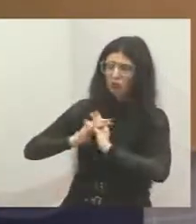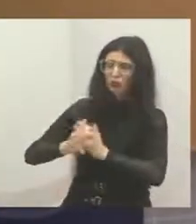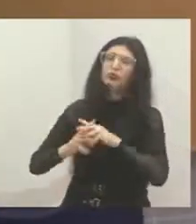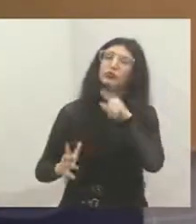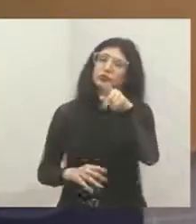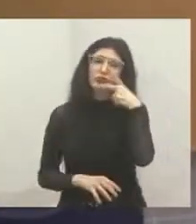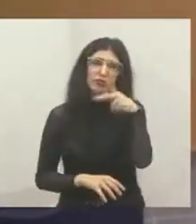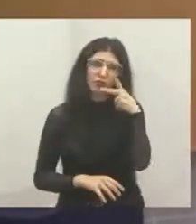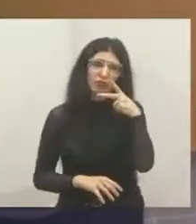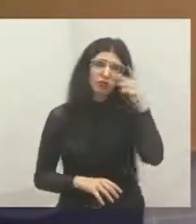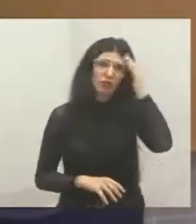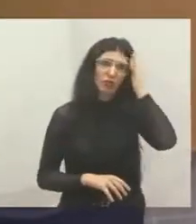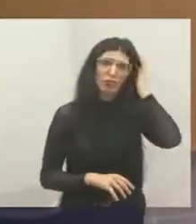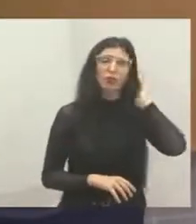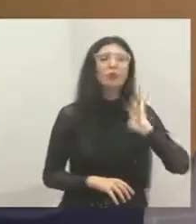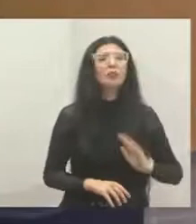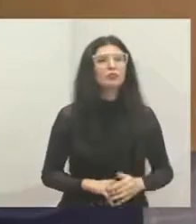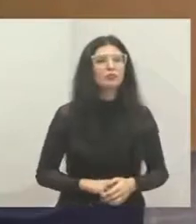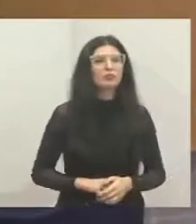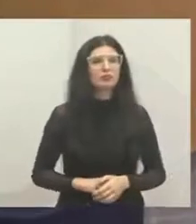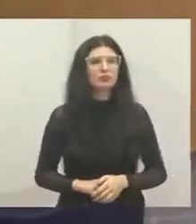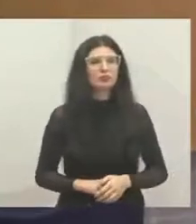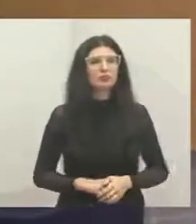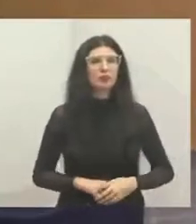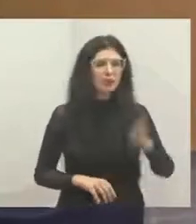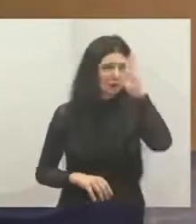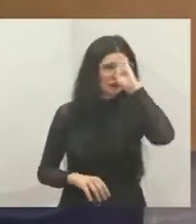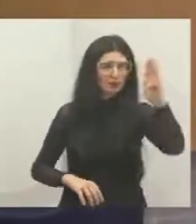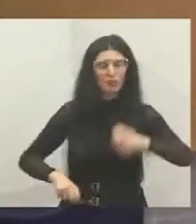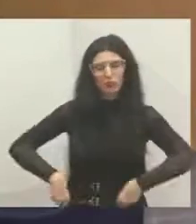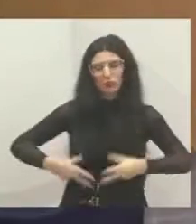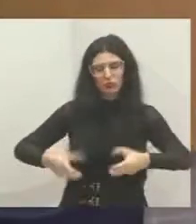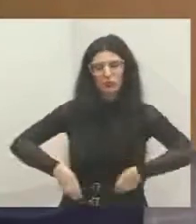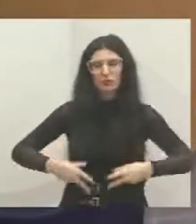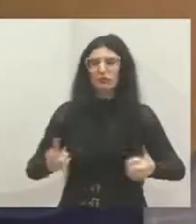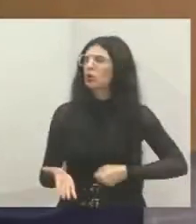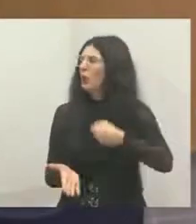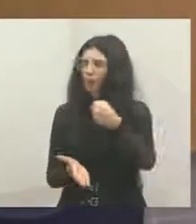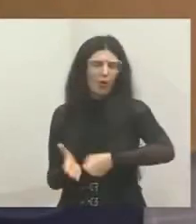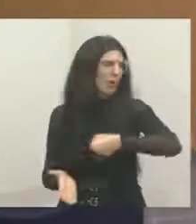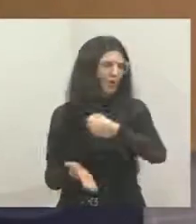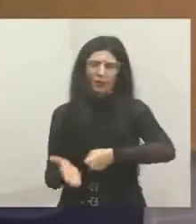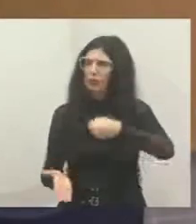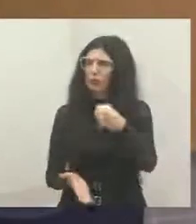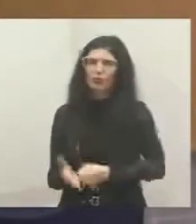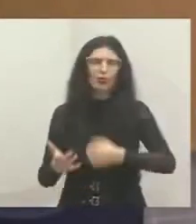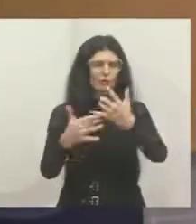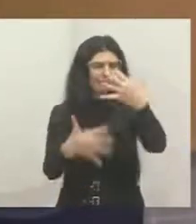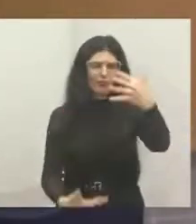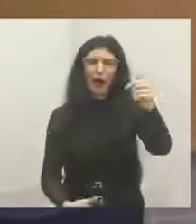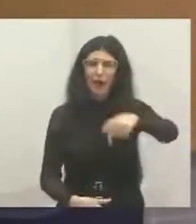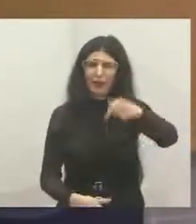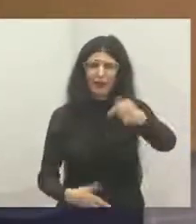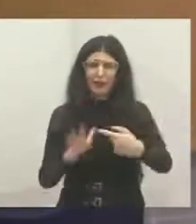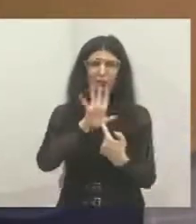é feito 2 quadros com as principais despesas, que não é obrigatório colocar aqui nessa apresentação, para que haja um melhor entendimento